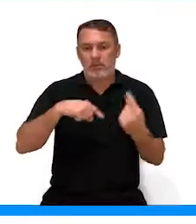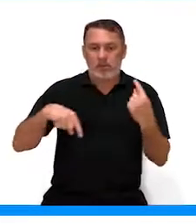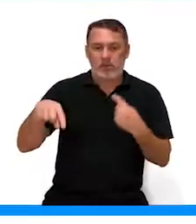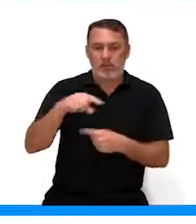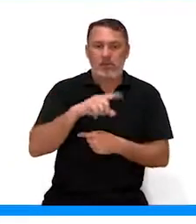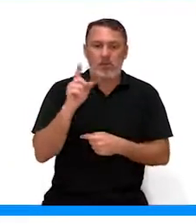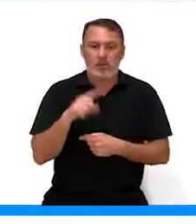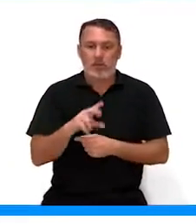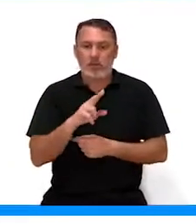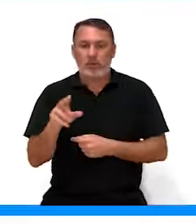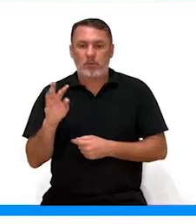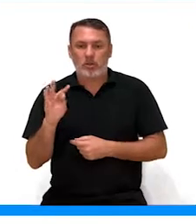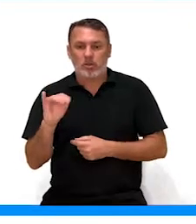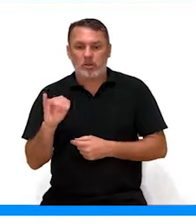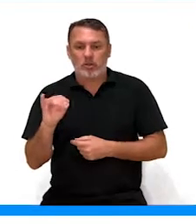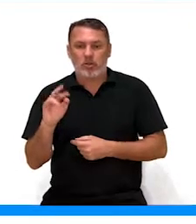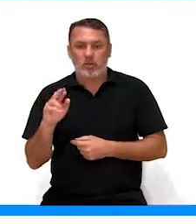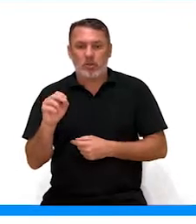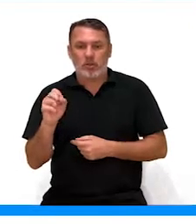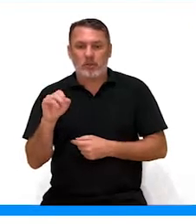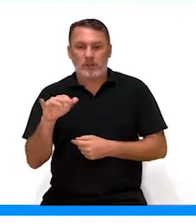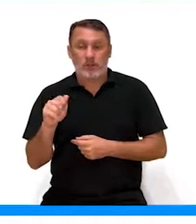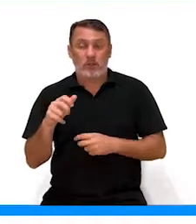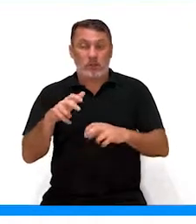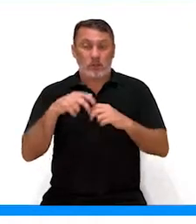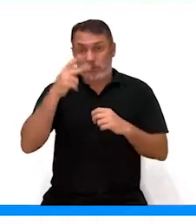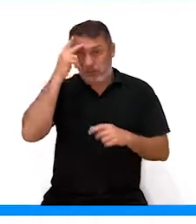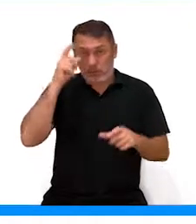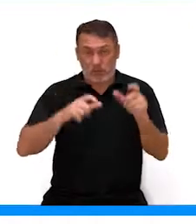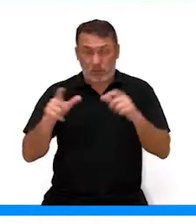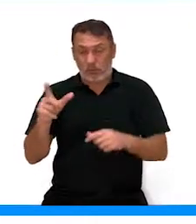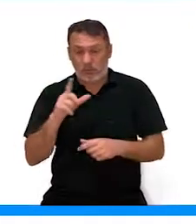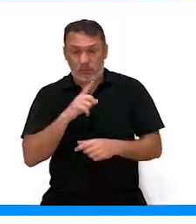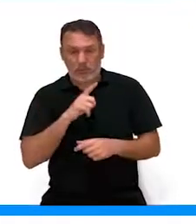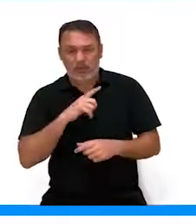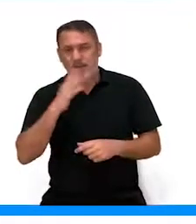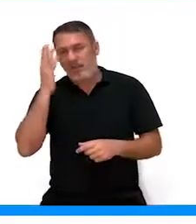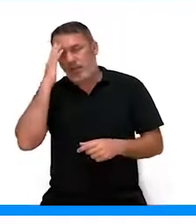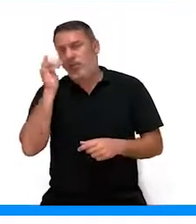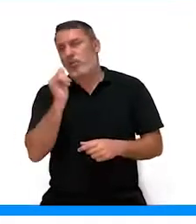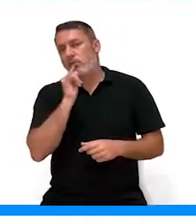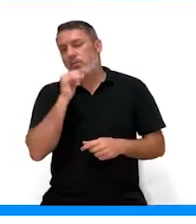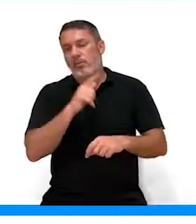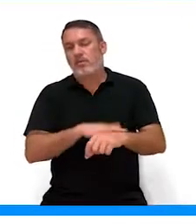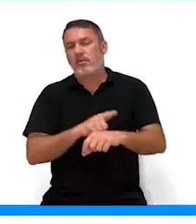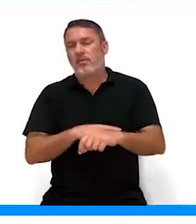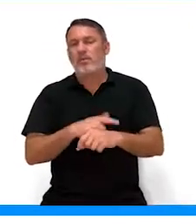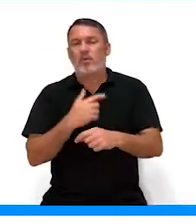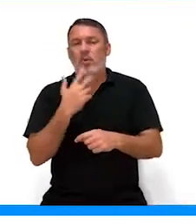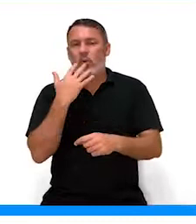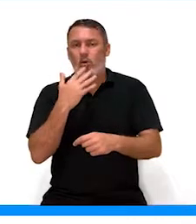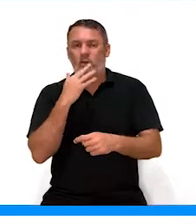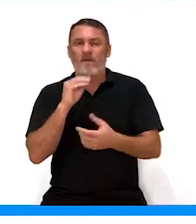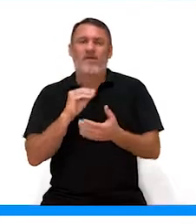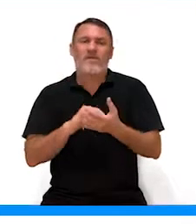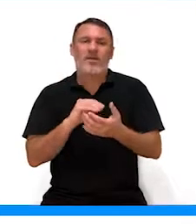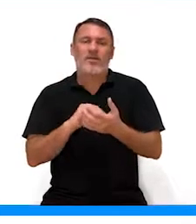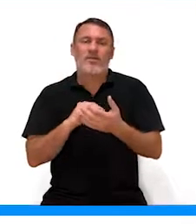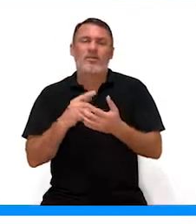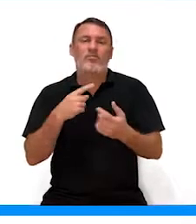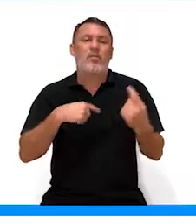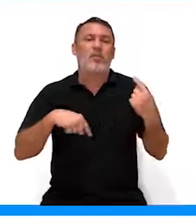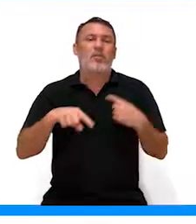né, através de um aminoácido chamado de tirosina. Tanto, pessoal, que quem tem deficiência